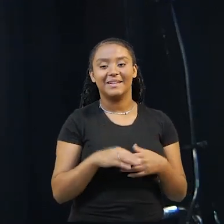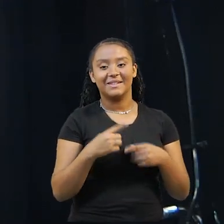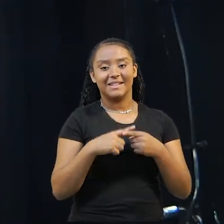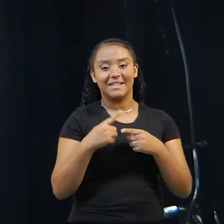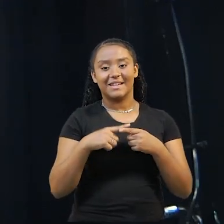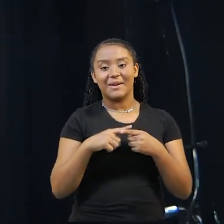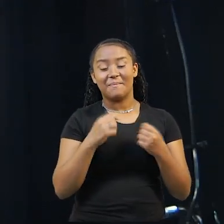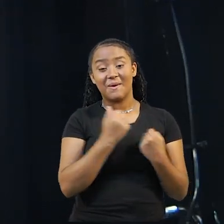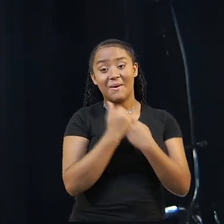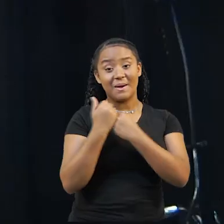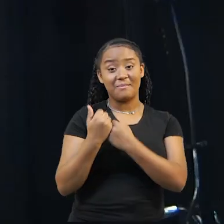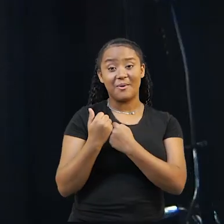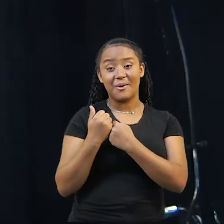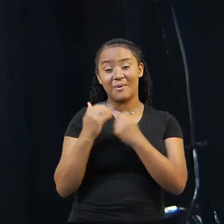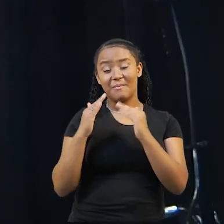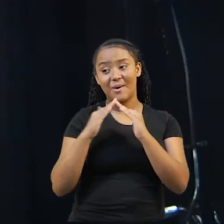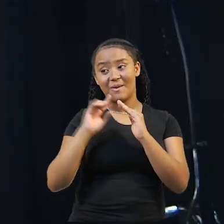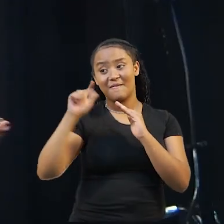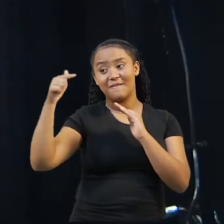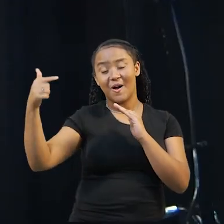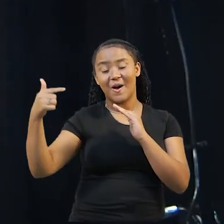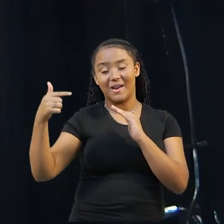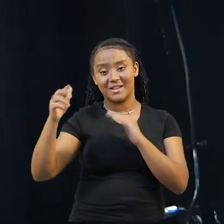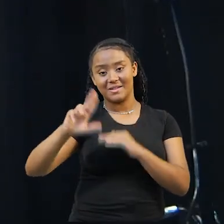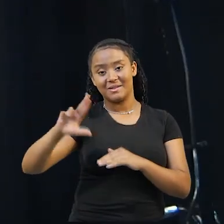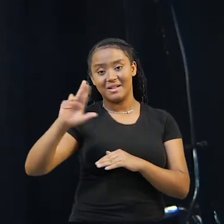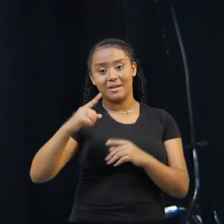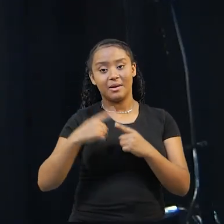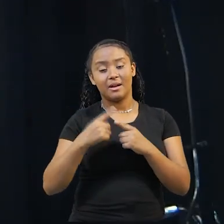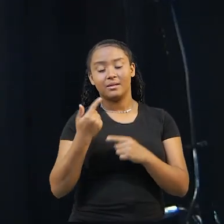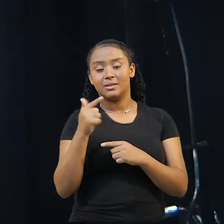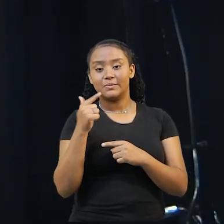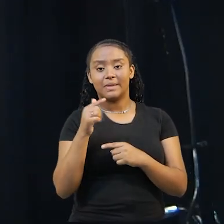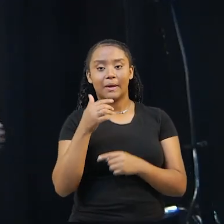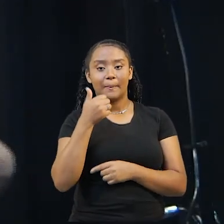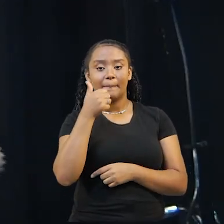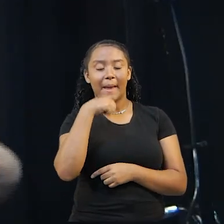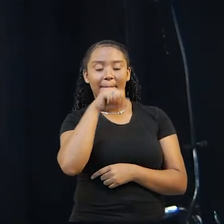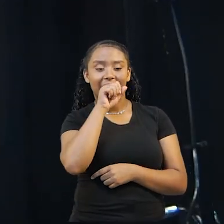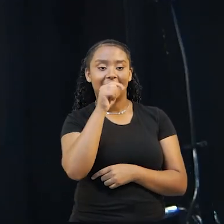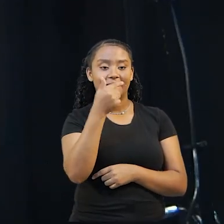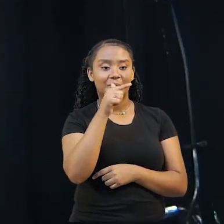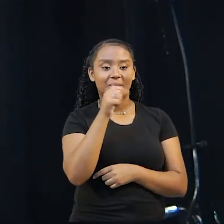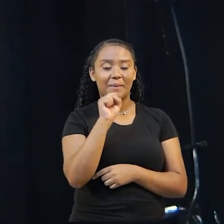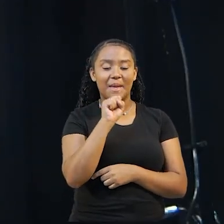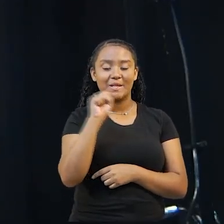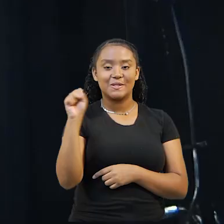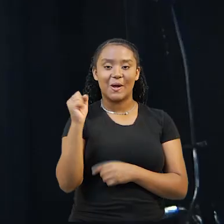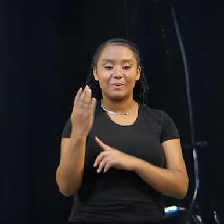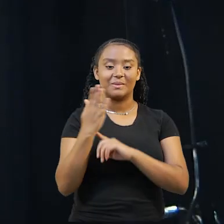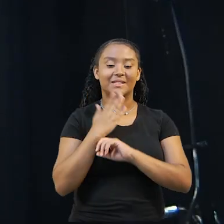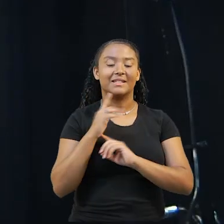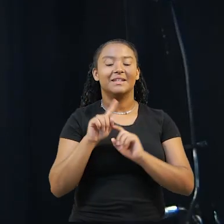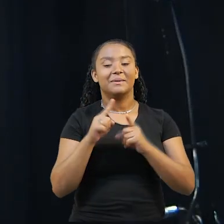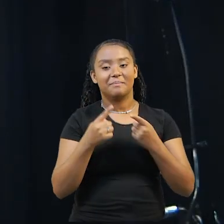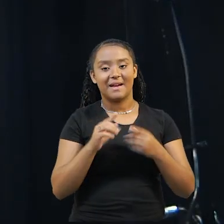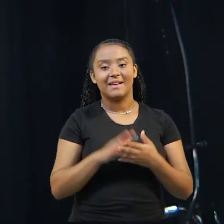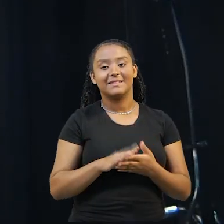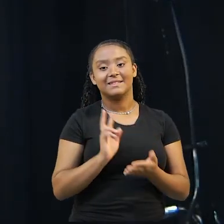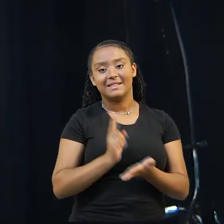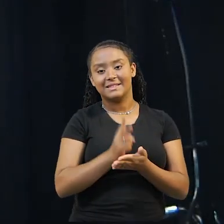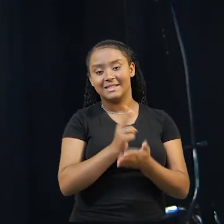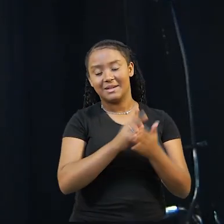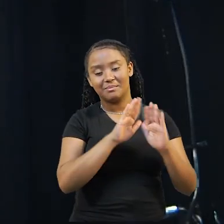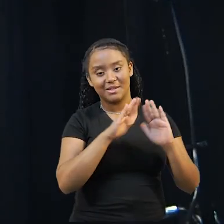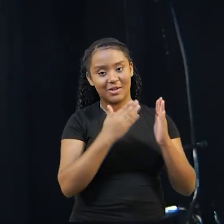toda fora de Uberlândia. Eu não tenho nem minha mãe, nem minha sogra por perto para dar uma ajudinha. Então, ele fica na escolinha de manhã,